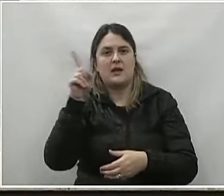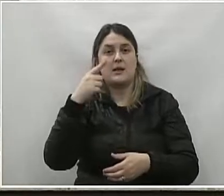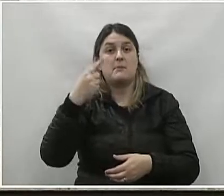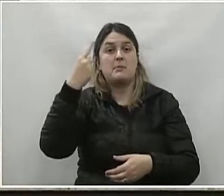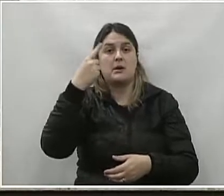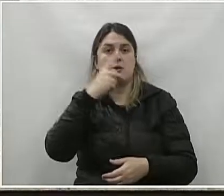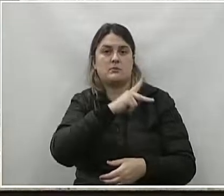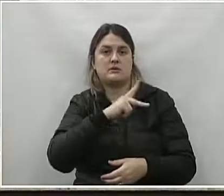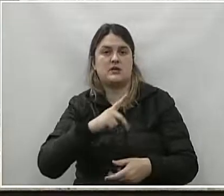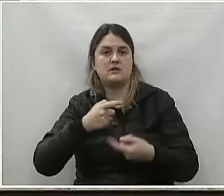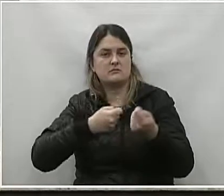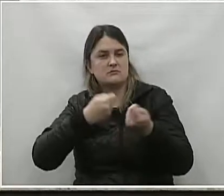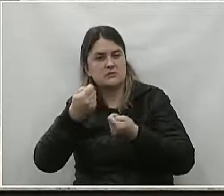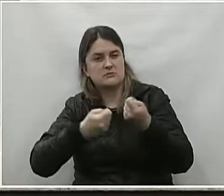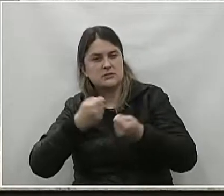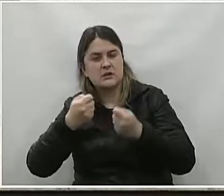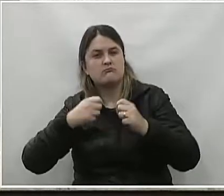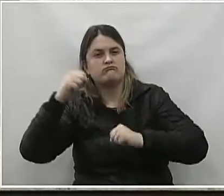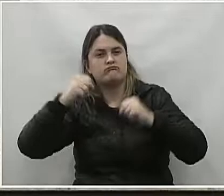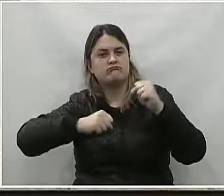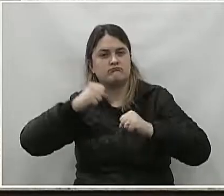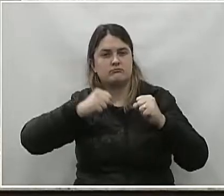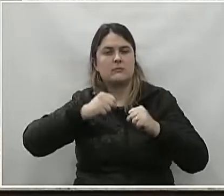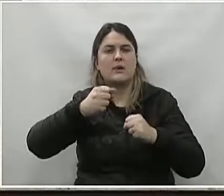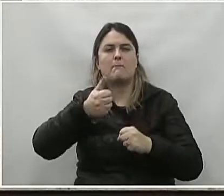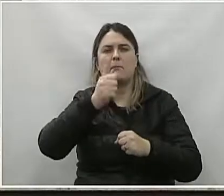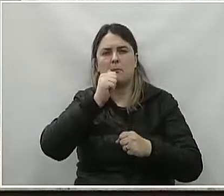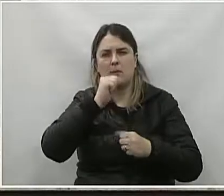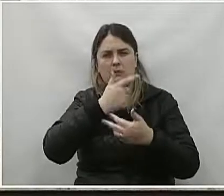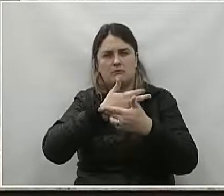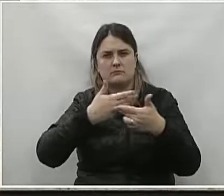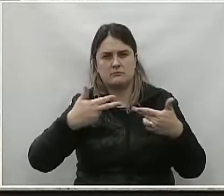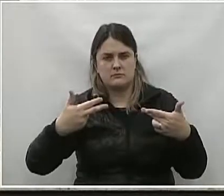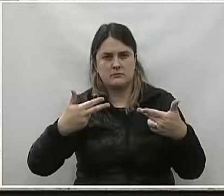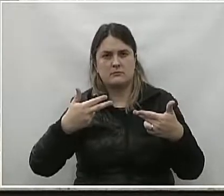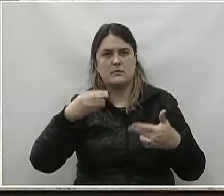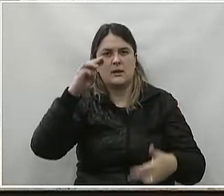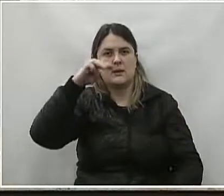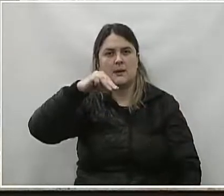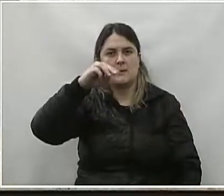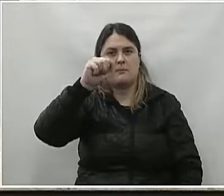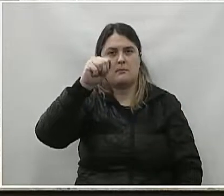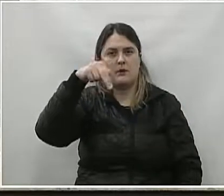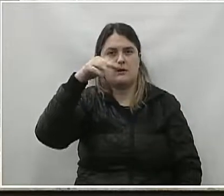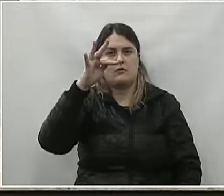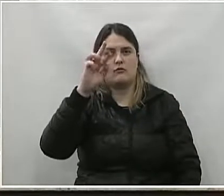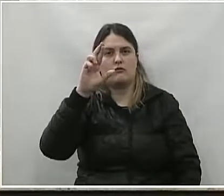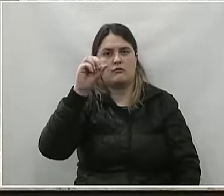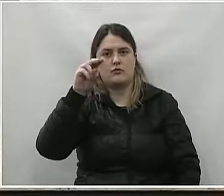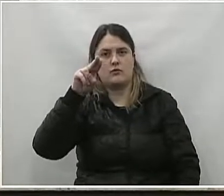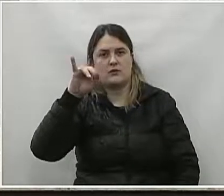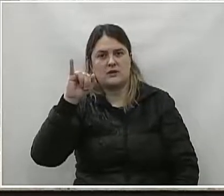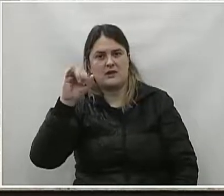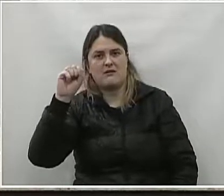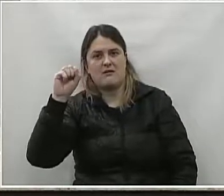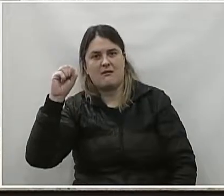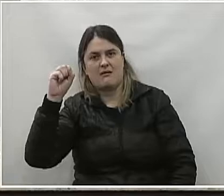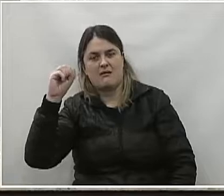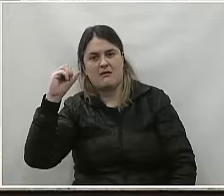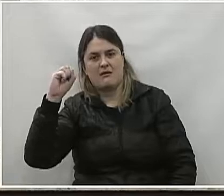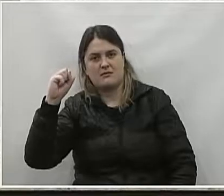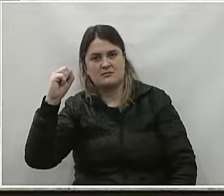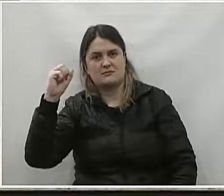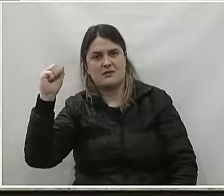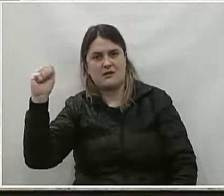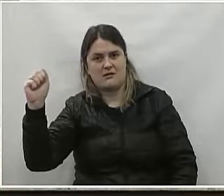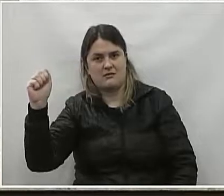presidente, administrou a indústria de bebidas e comércio Manfroni, S.A., e